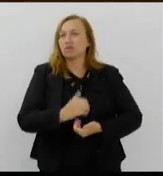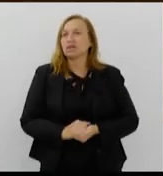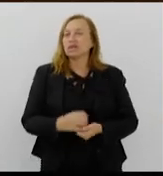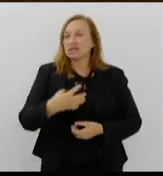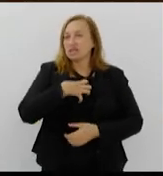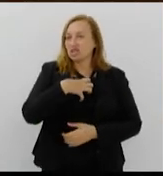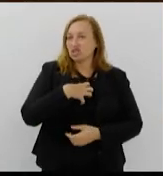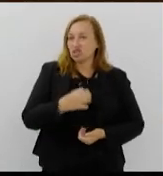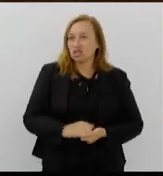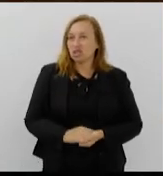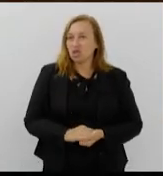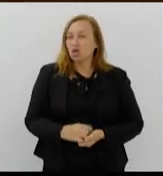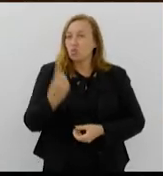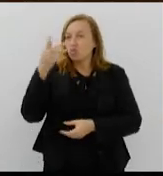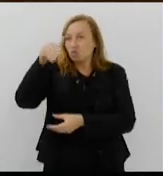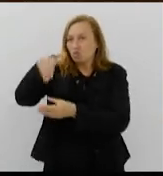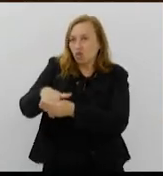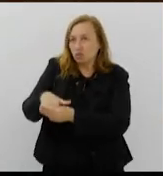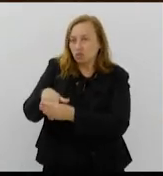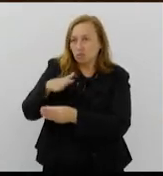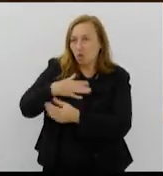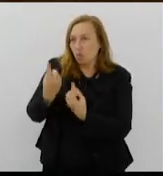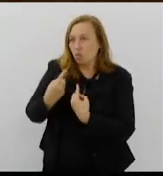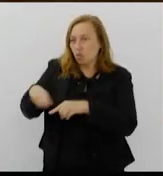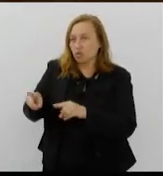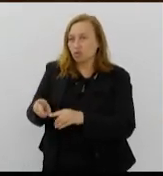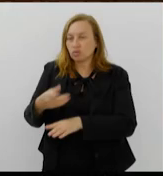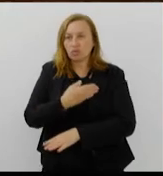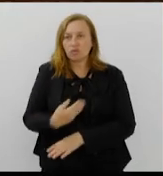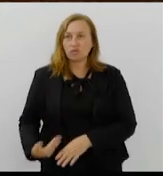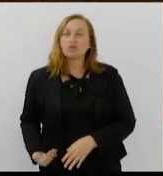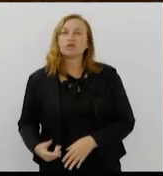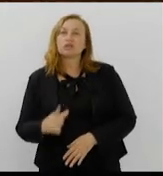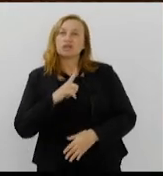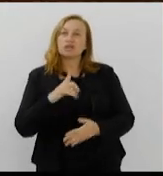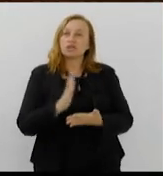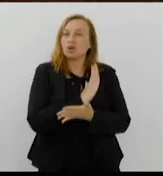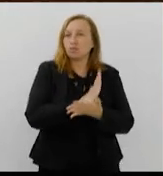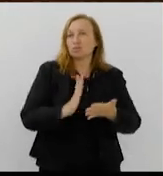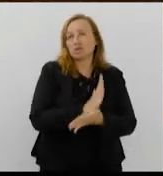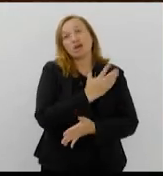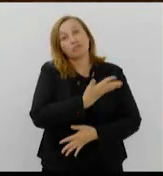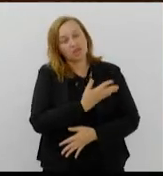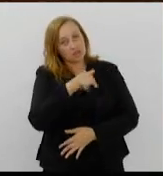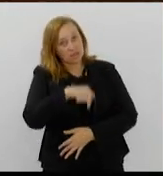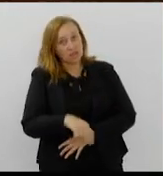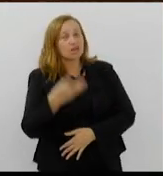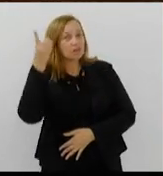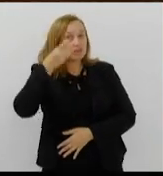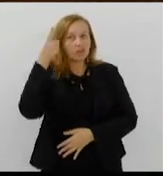governo, você pode falar, não tem um voto meu contra o governo, como tem de um monte de colegas aqui. Mas meu tem, viu? Do Luiz